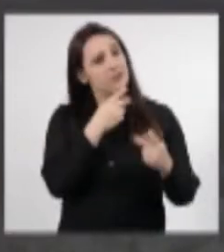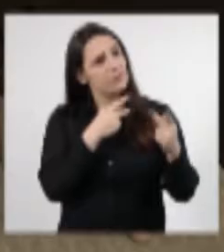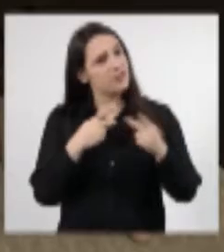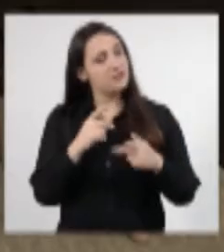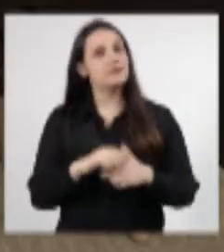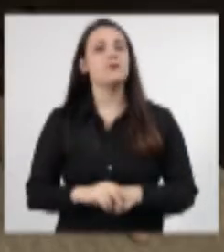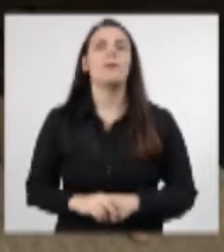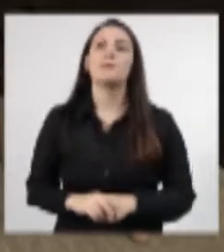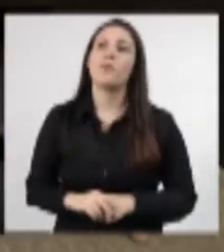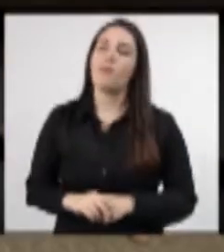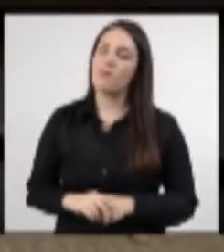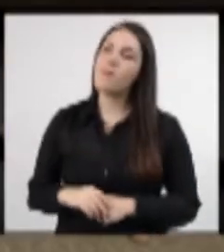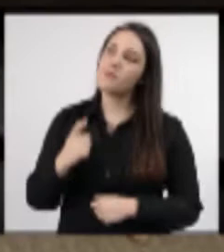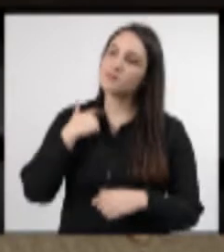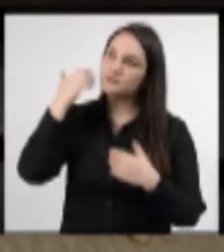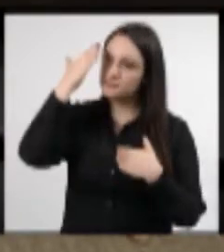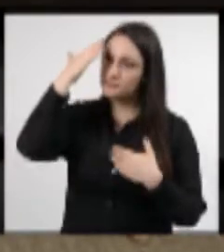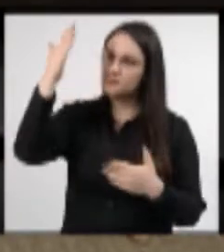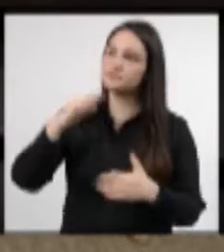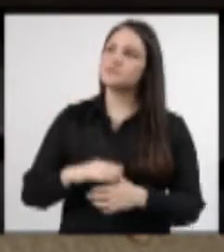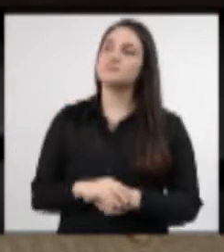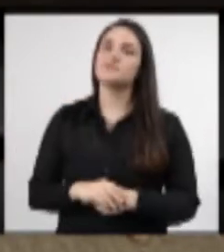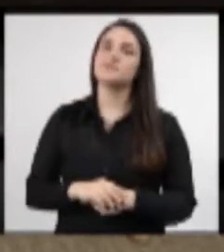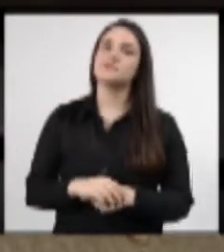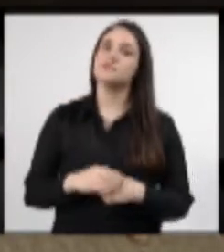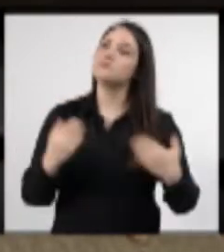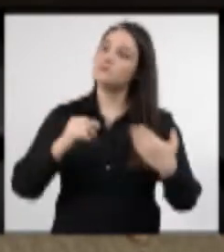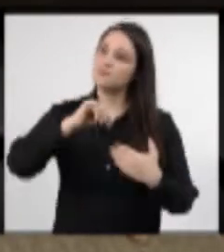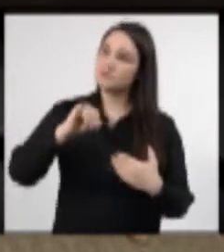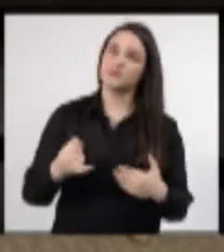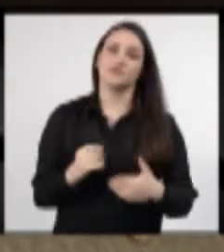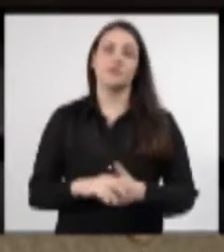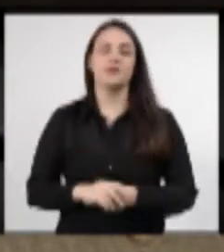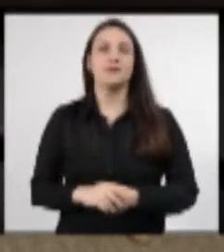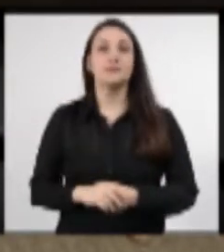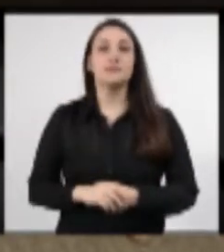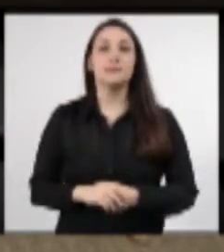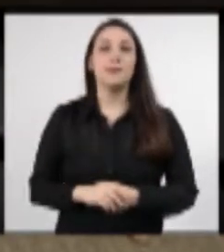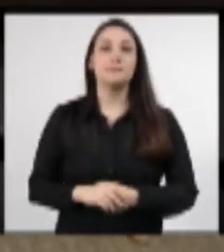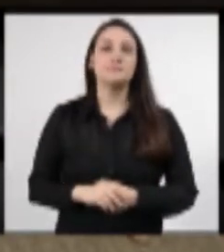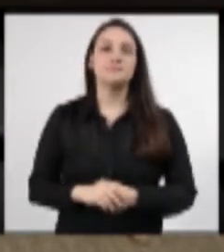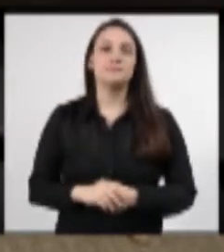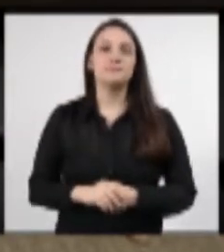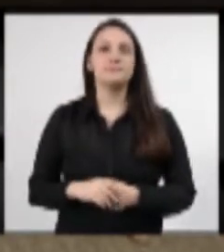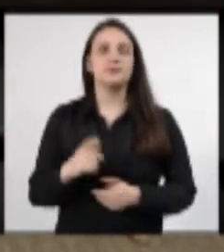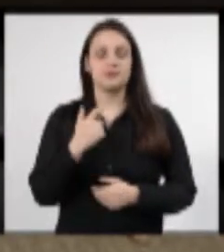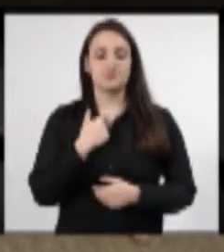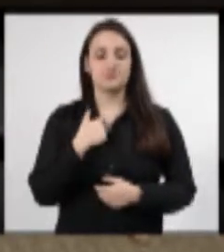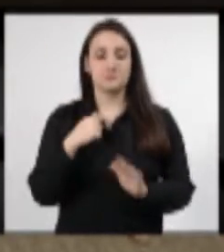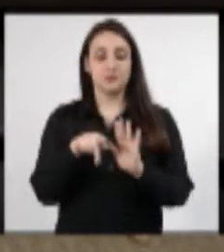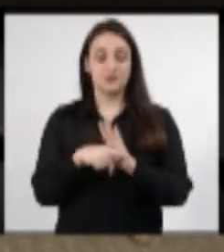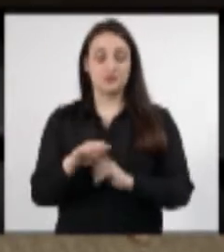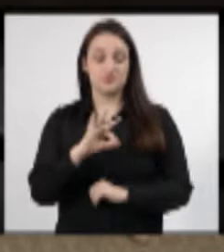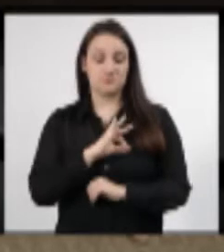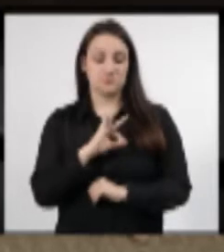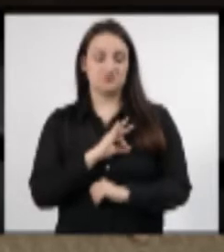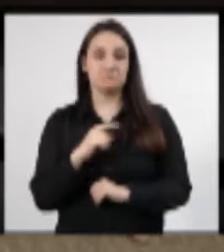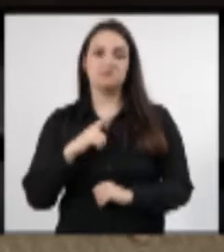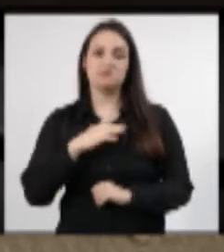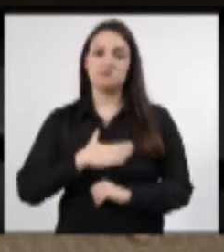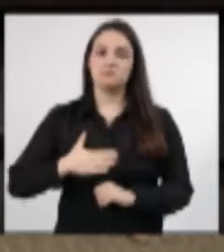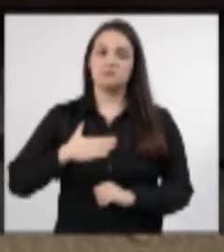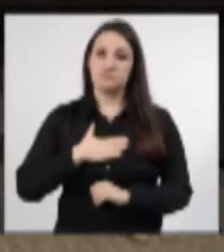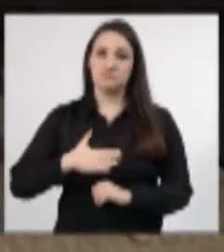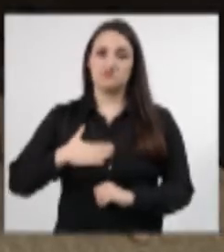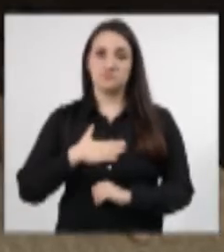Pauta. Eu que agradeço, Luciane, a oportunidade e em nome da Polícia Civil de estar participando mais